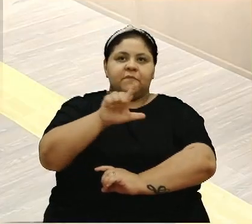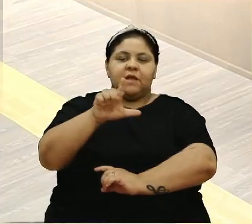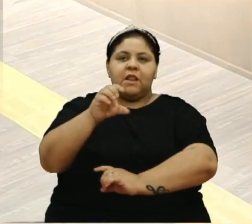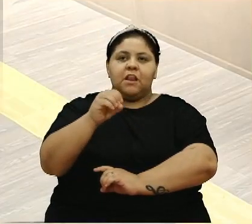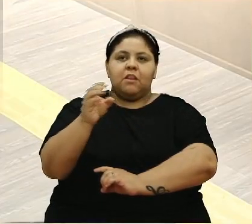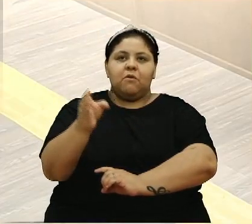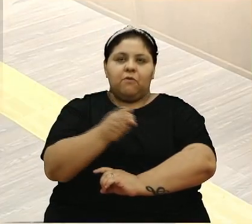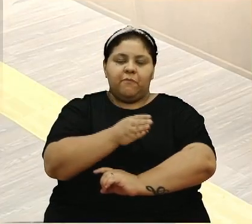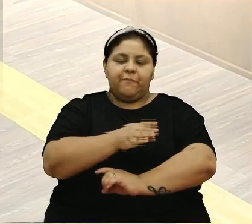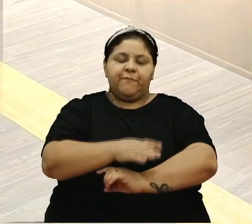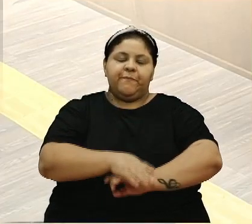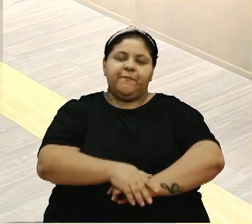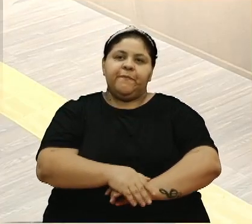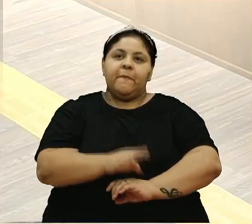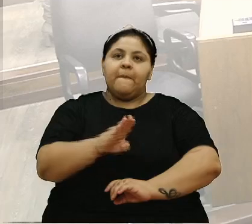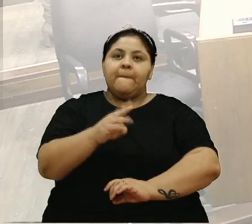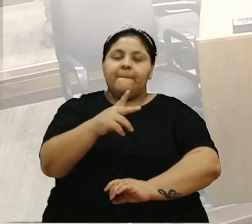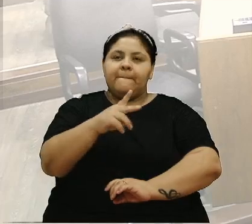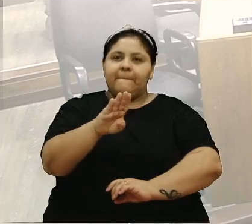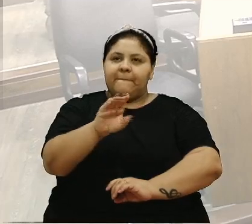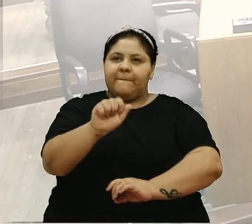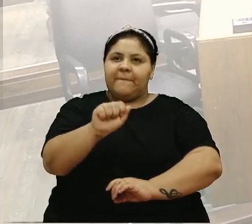Por favor.